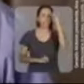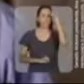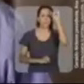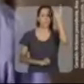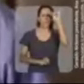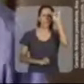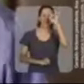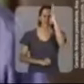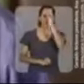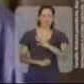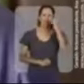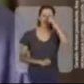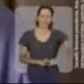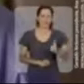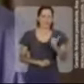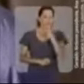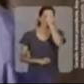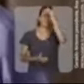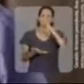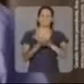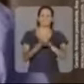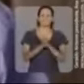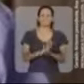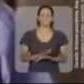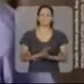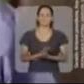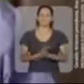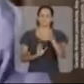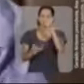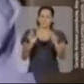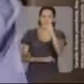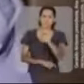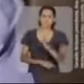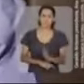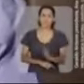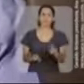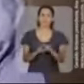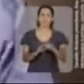novo desastre para o Brasil, para nós brasileiros, para nossos filhos e netos.